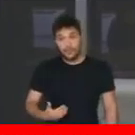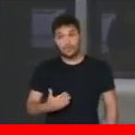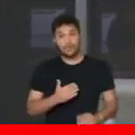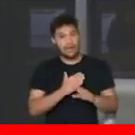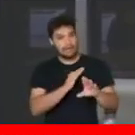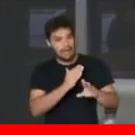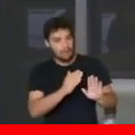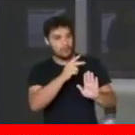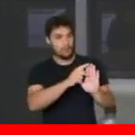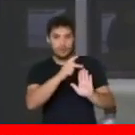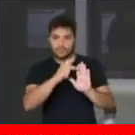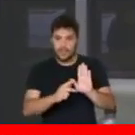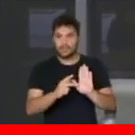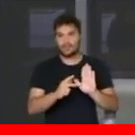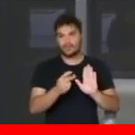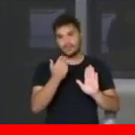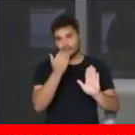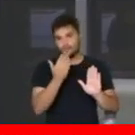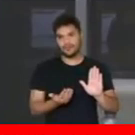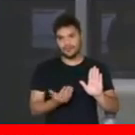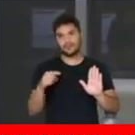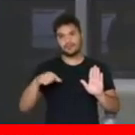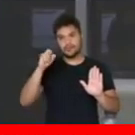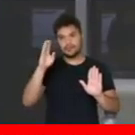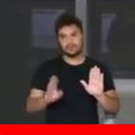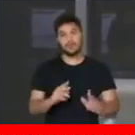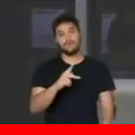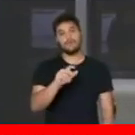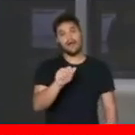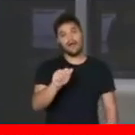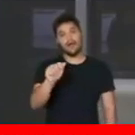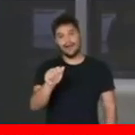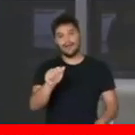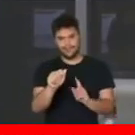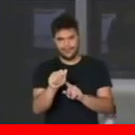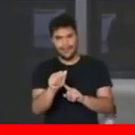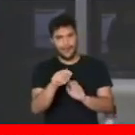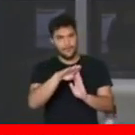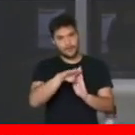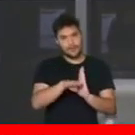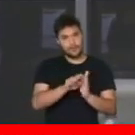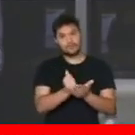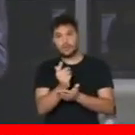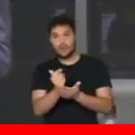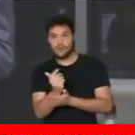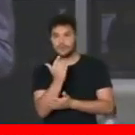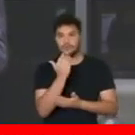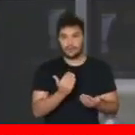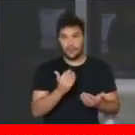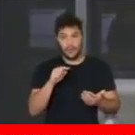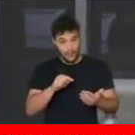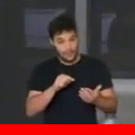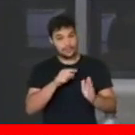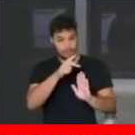alimentar. Está se falando aqui do PAA, Programa de Aquisição de Alimento. Este programa no governo do